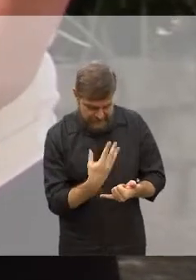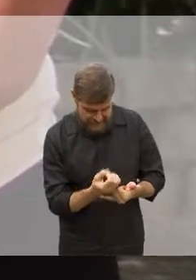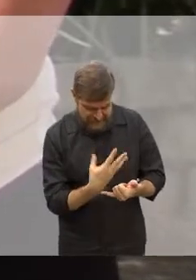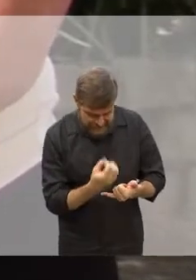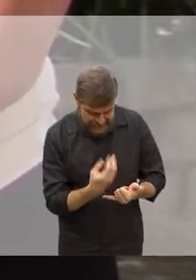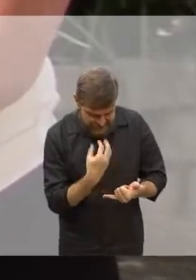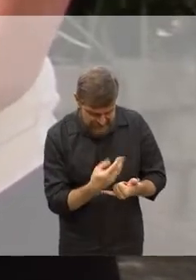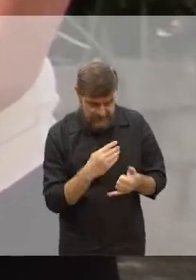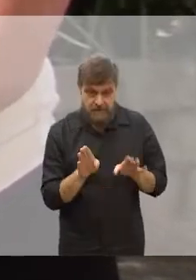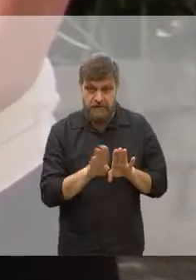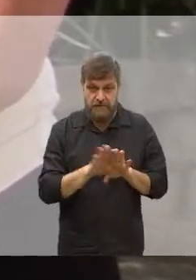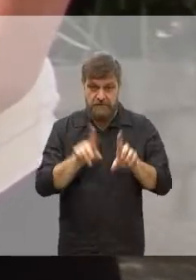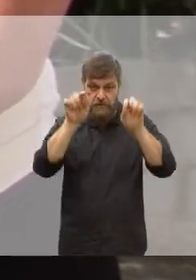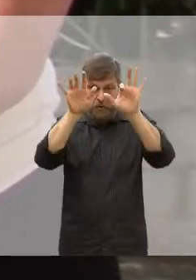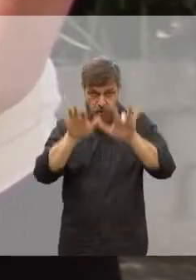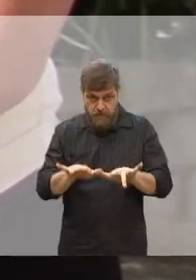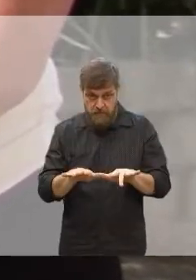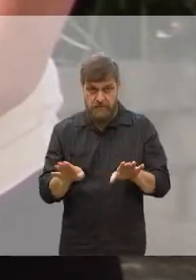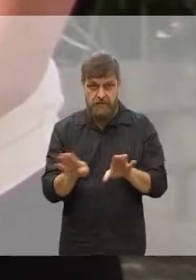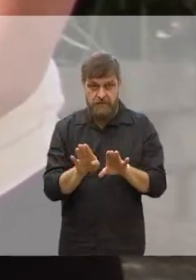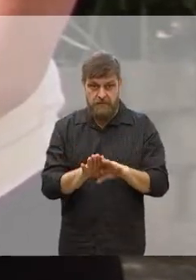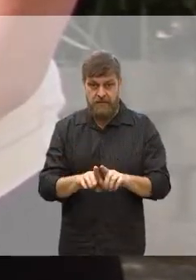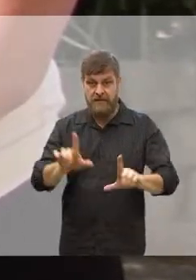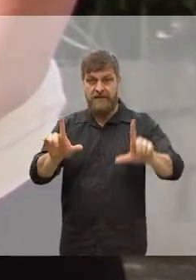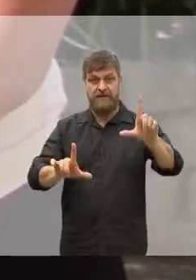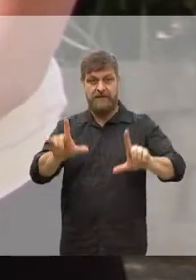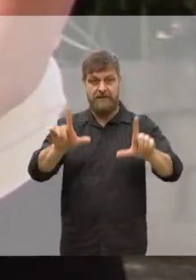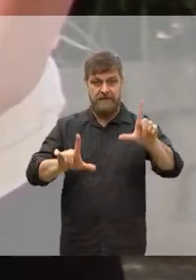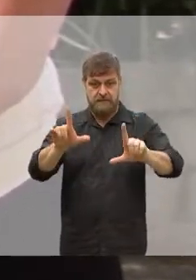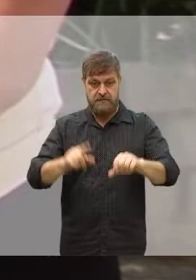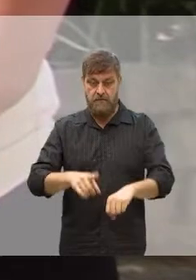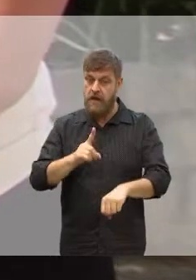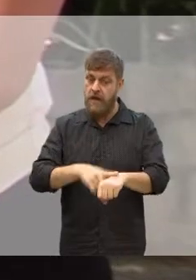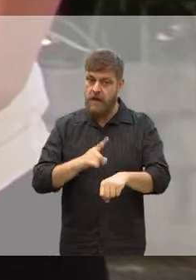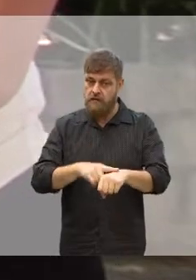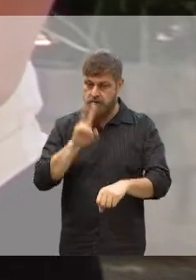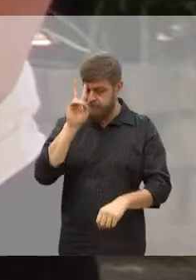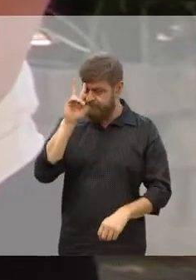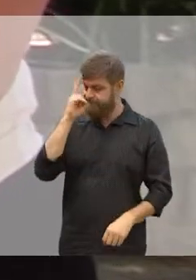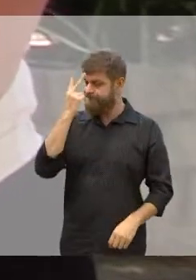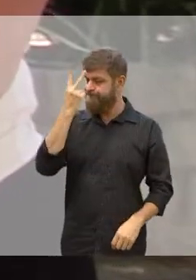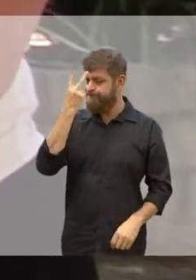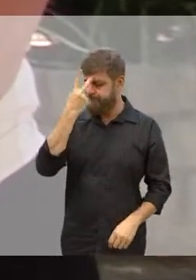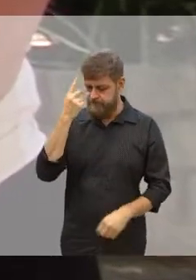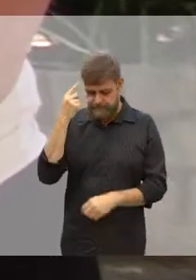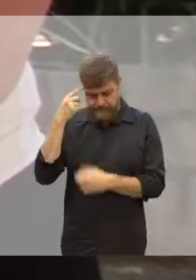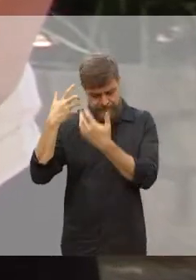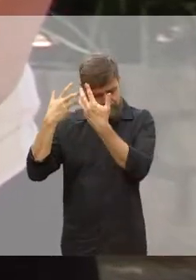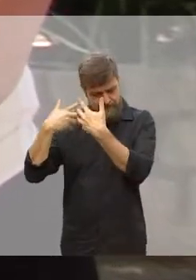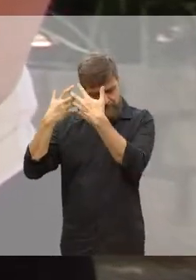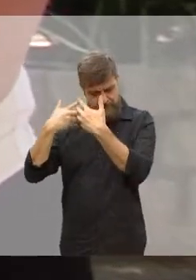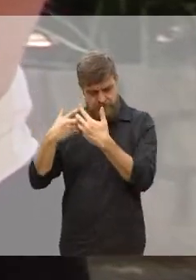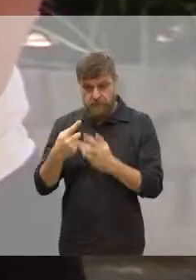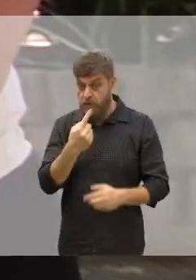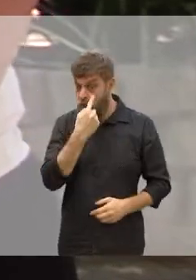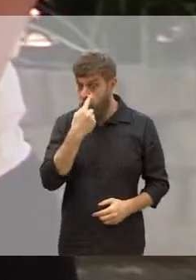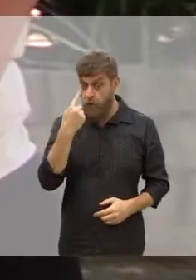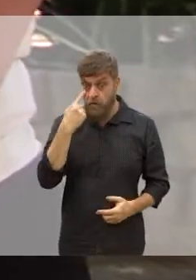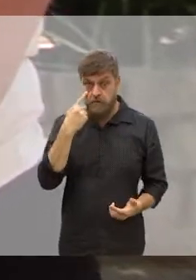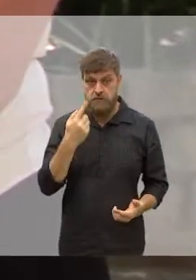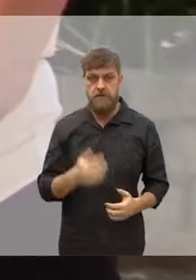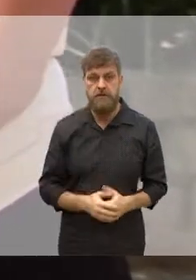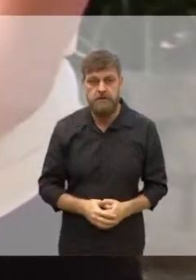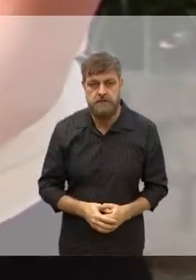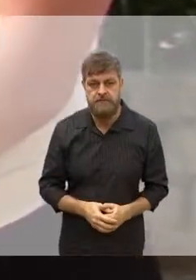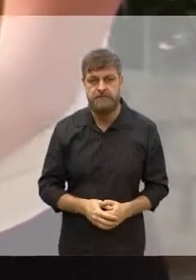aos celulares ou ao computador ou mesmo à televisão, é hora de você começar a pensar na saúde dos olhos dele. Susan,